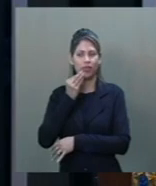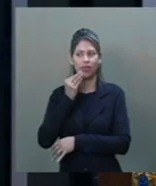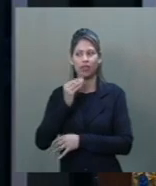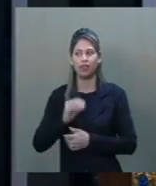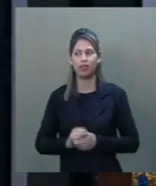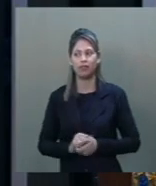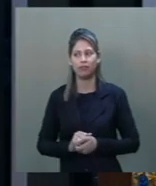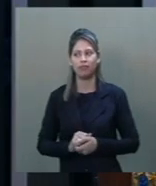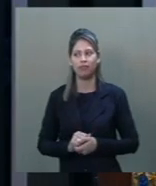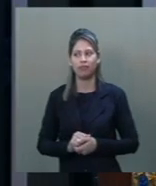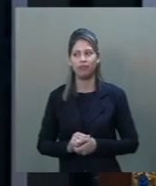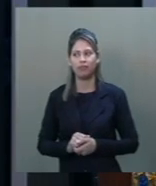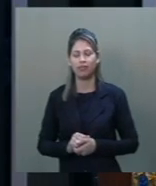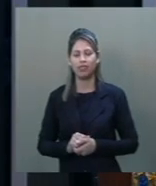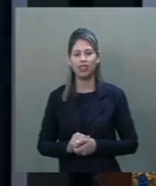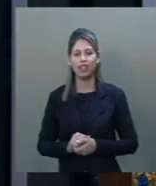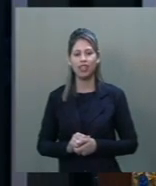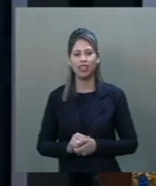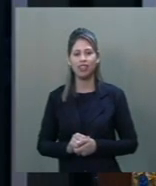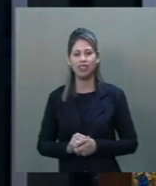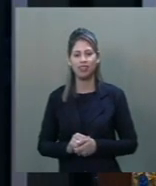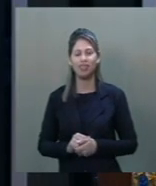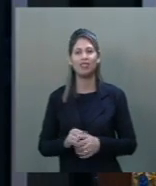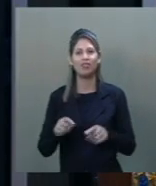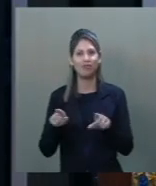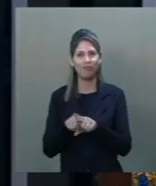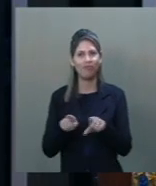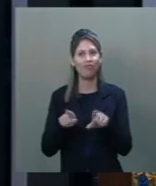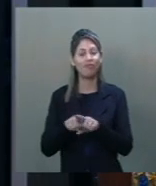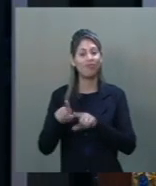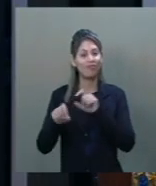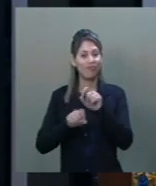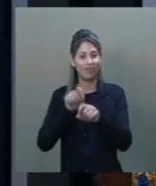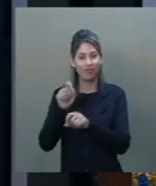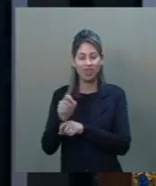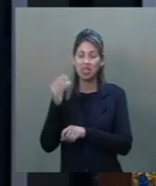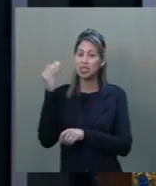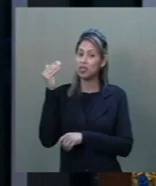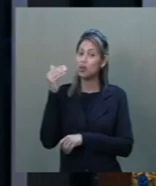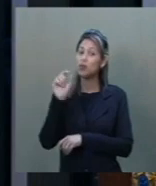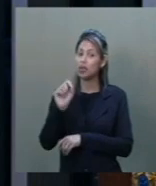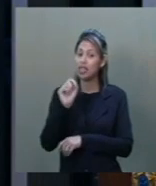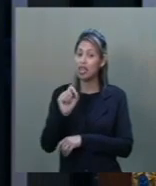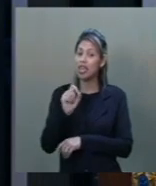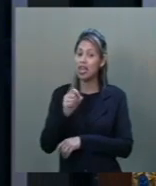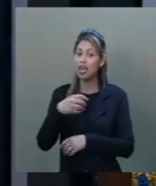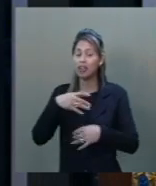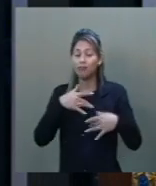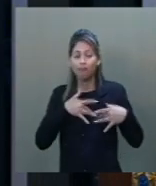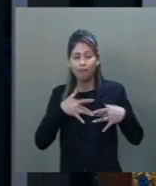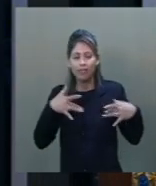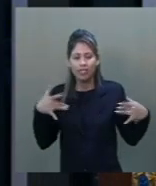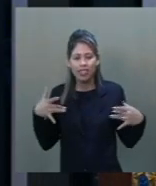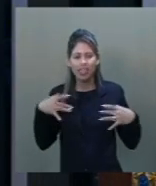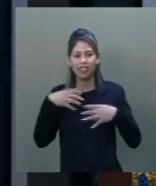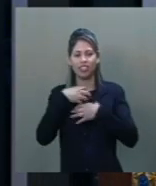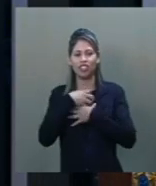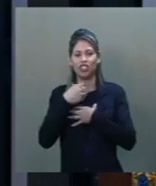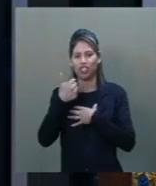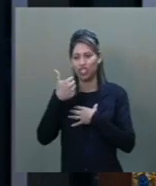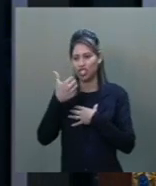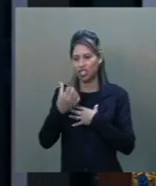Tocantins, que pelo voto direto e democrático me concedeu honrosos 16 anos nessa